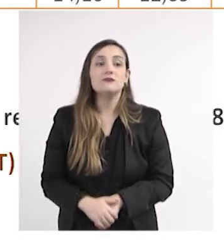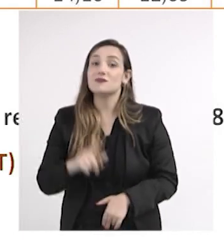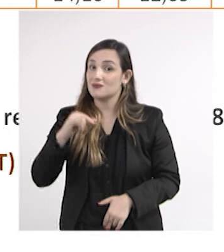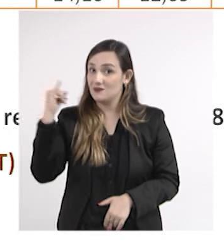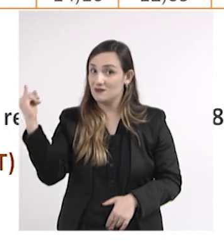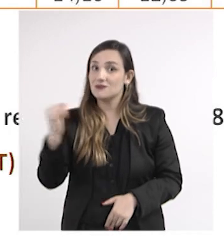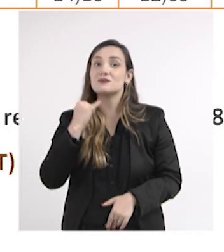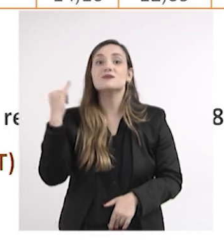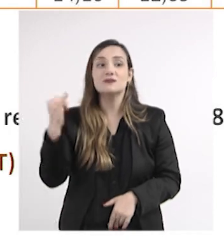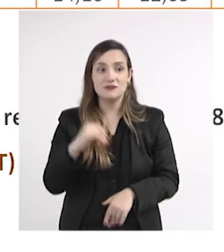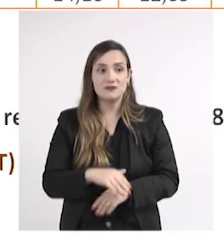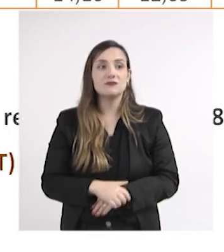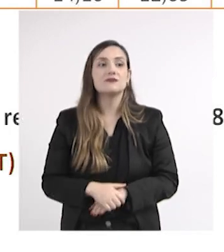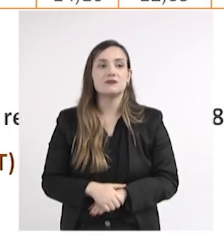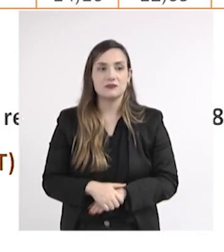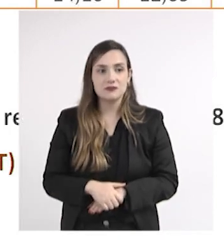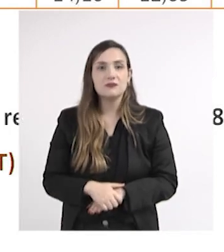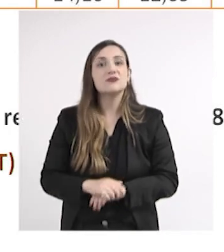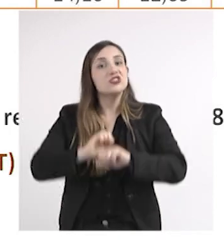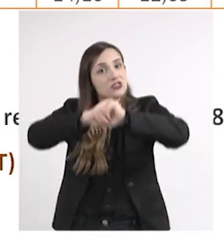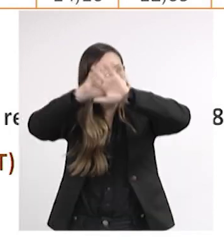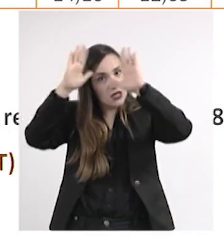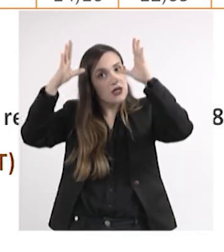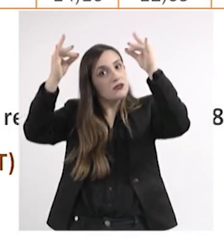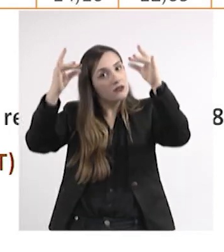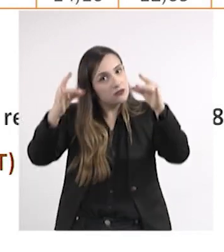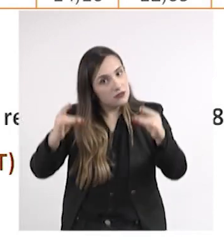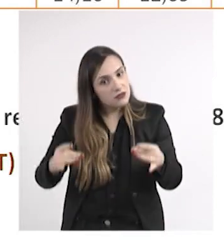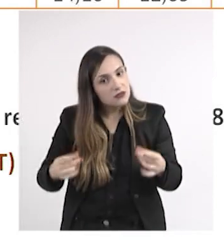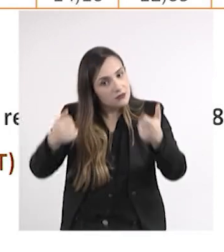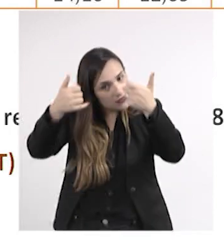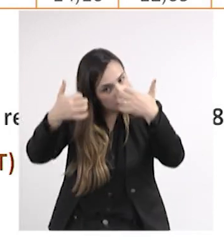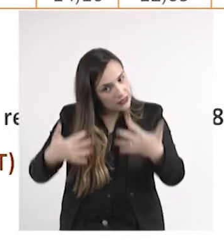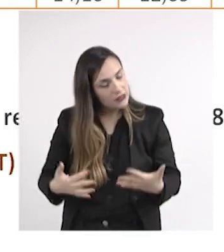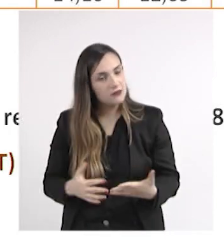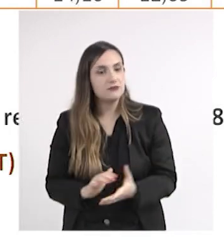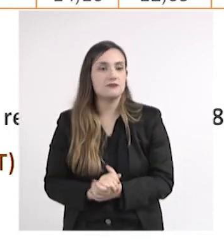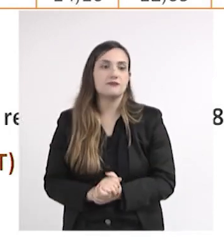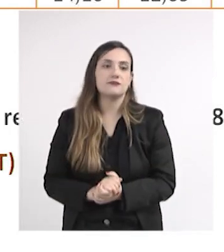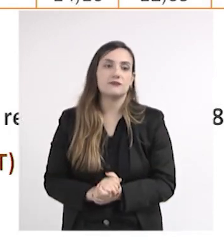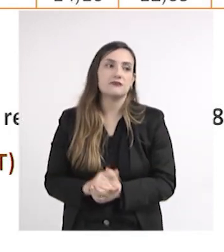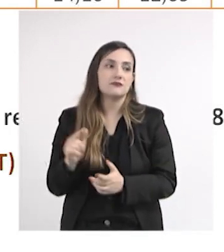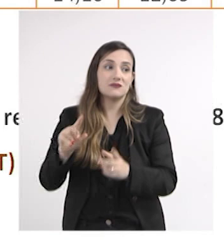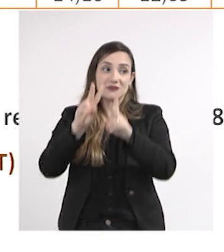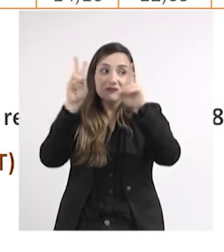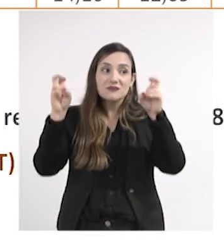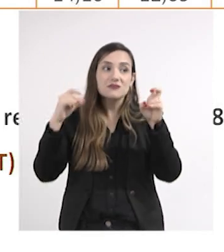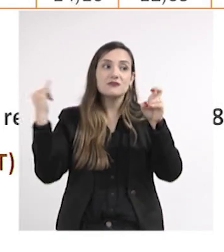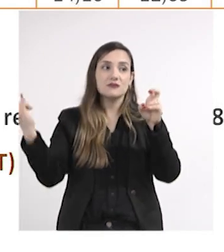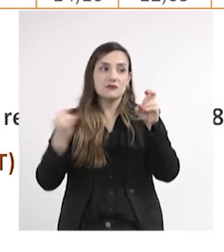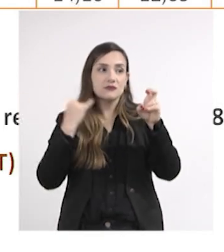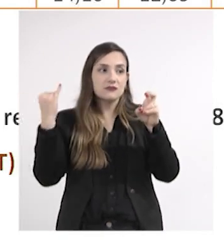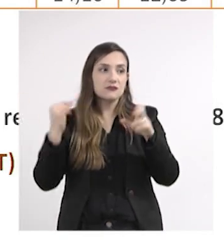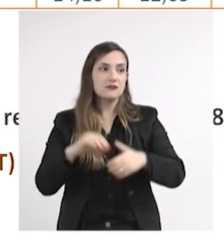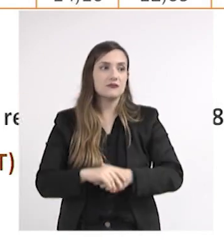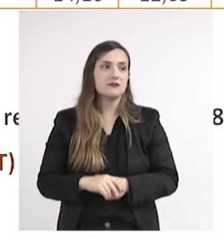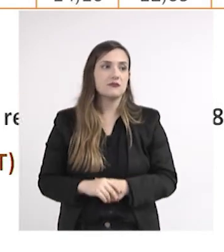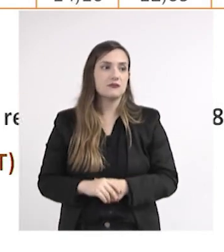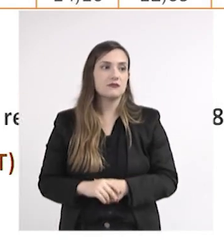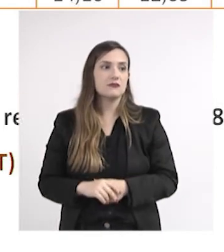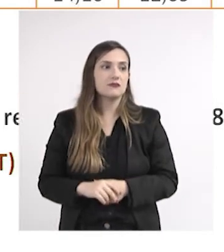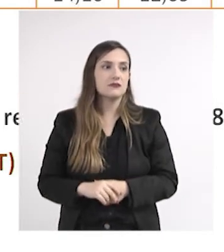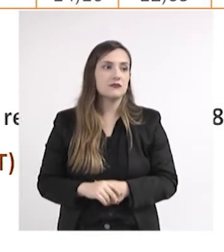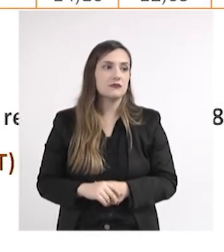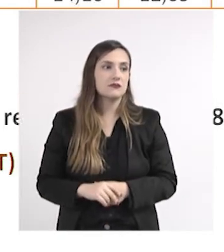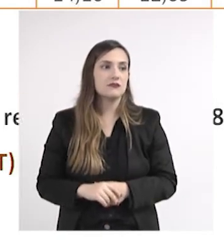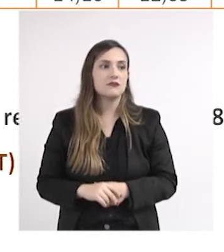Importantíssimo realizarmos o seguinte esclarecimento, essa é uma questão bastante crucial sobre a modelagem regulatória.